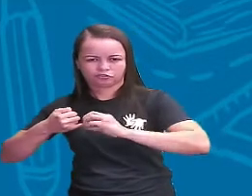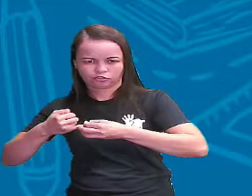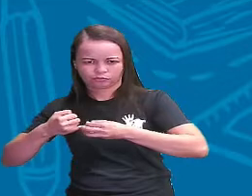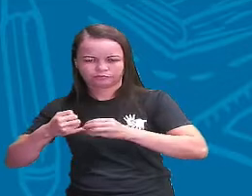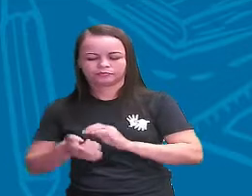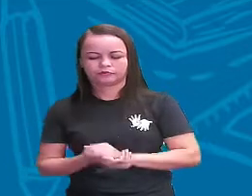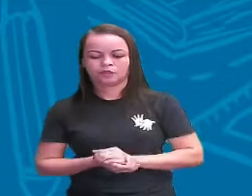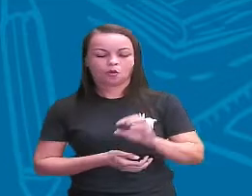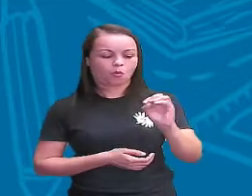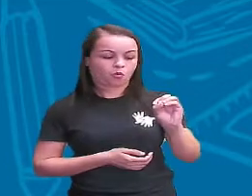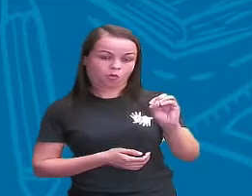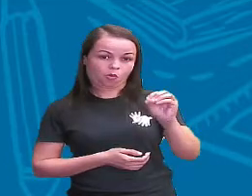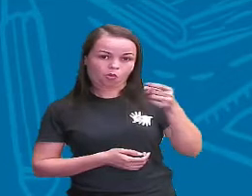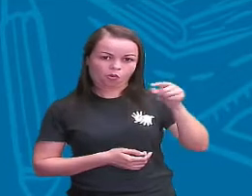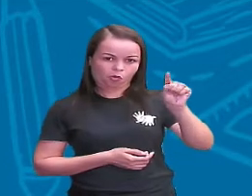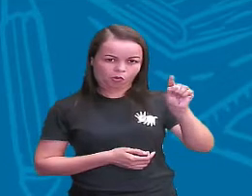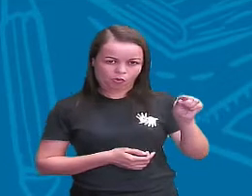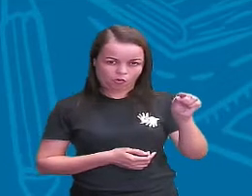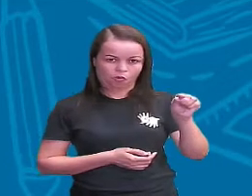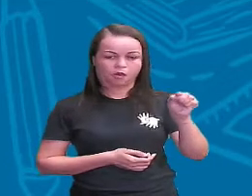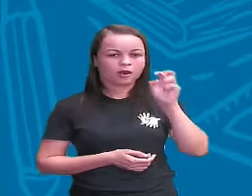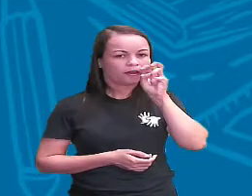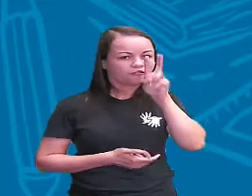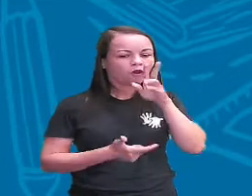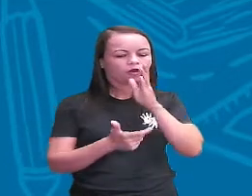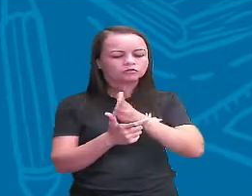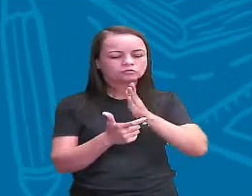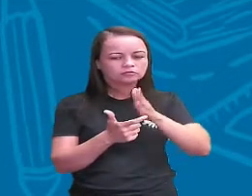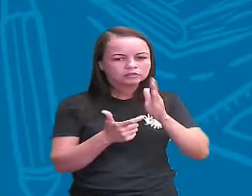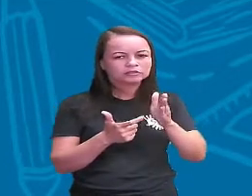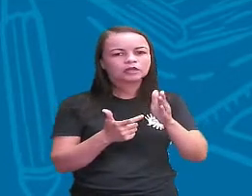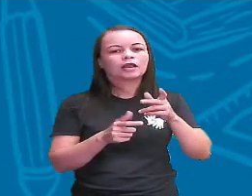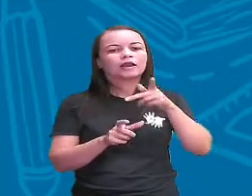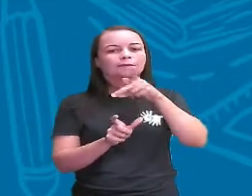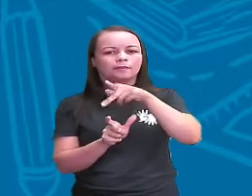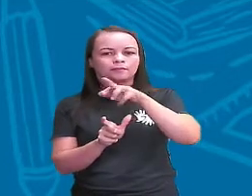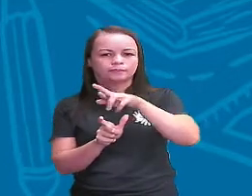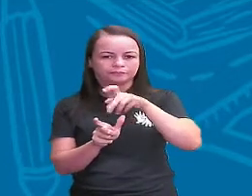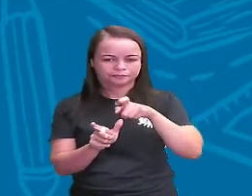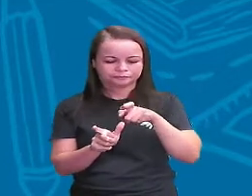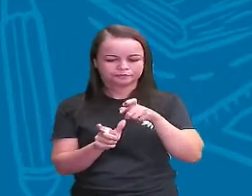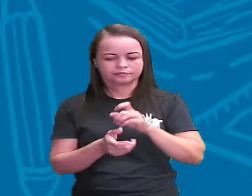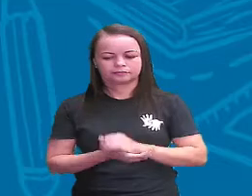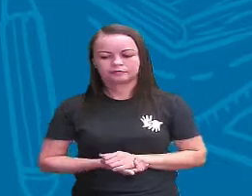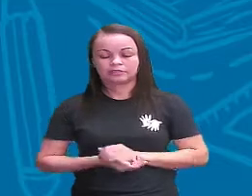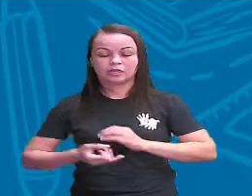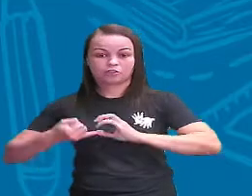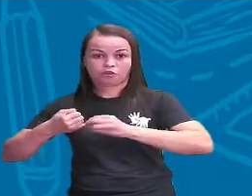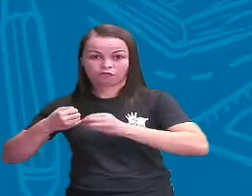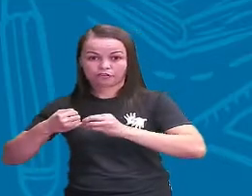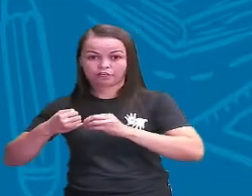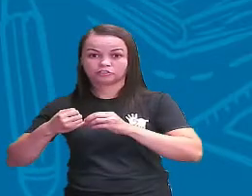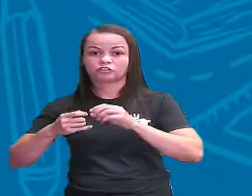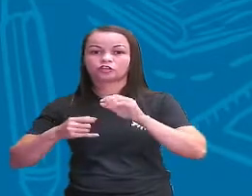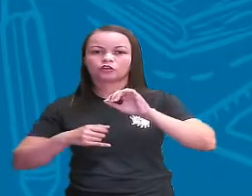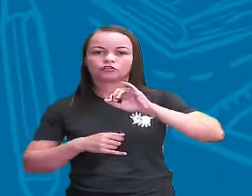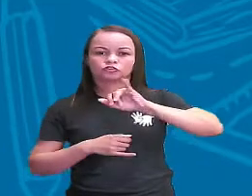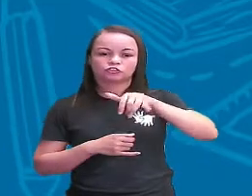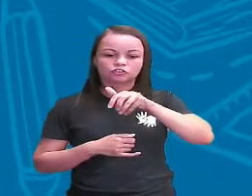O O do ônibus é a sílaba forte, é uma proparoxítona. E o feijão vai ser